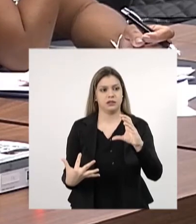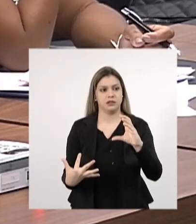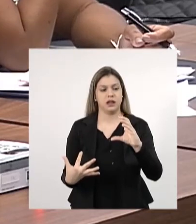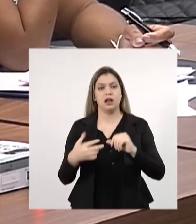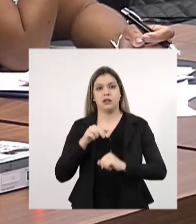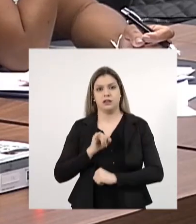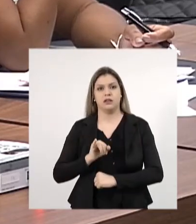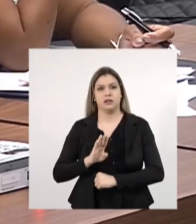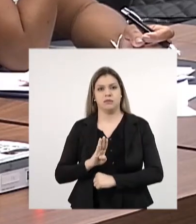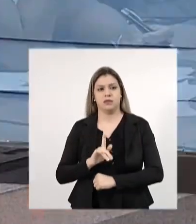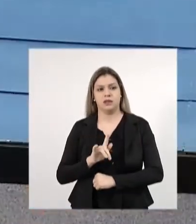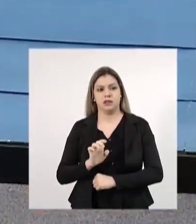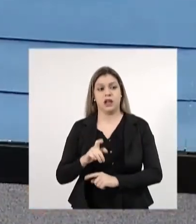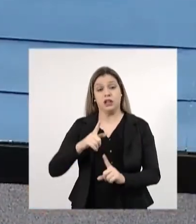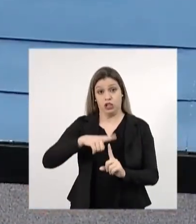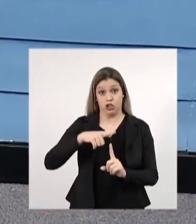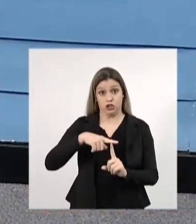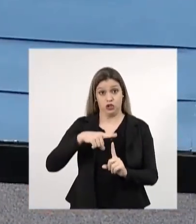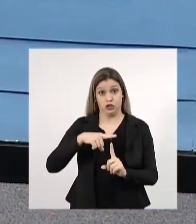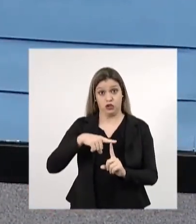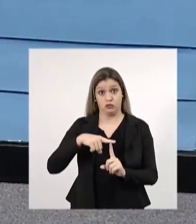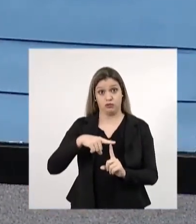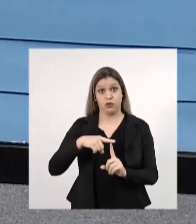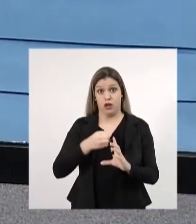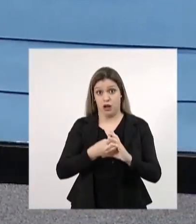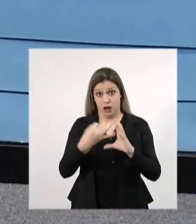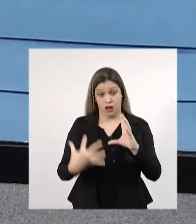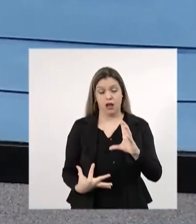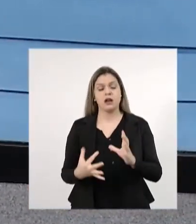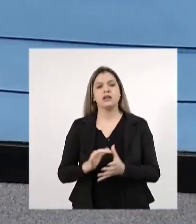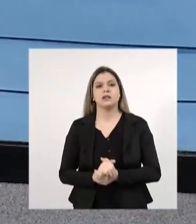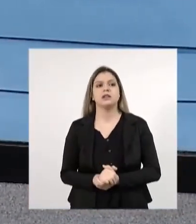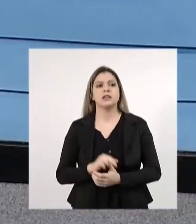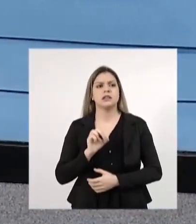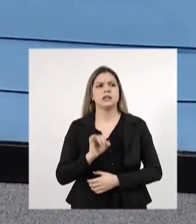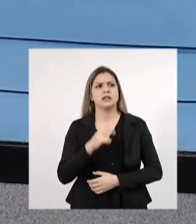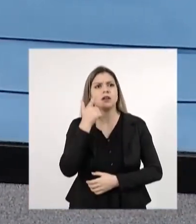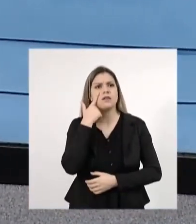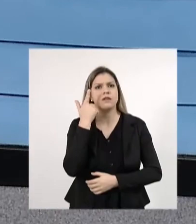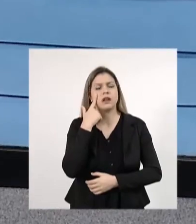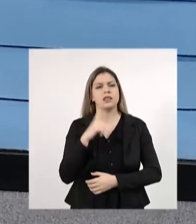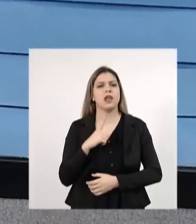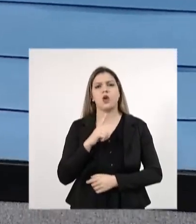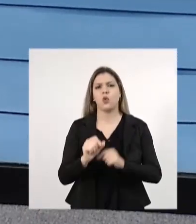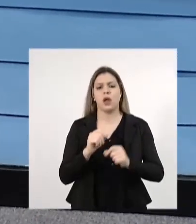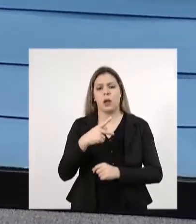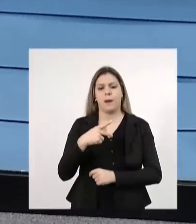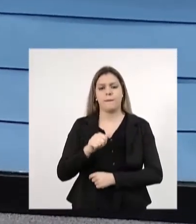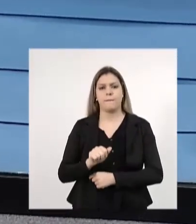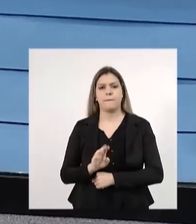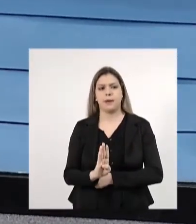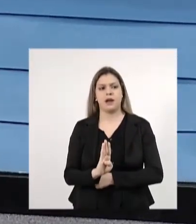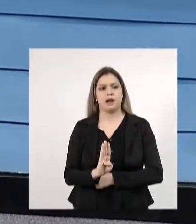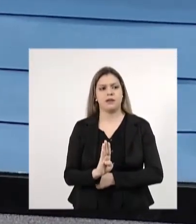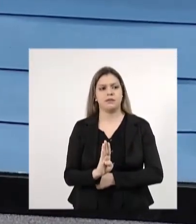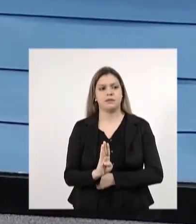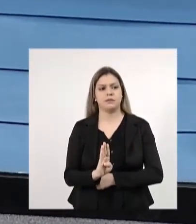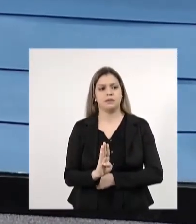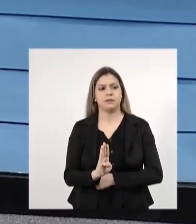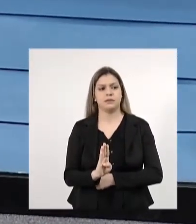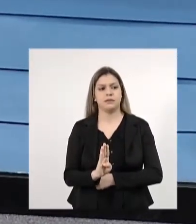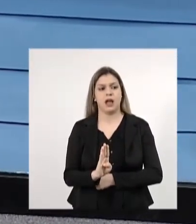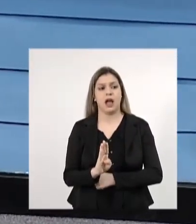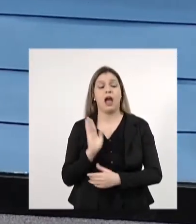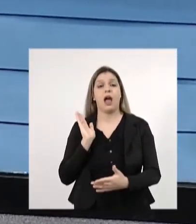do IBGE, da tipologia, se a gente for considerar, o PAB desse município, o PAB, pode